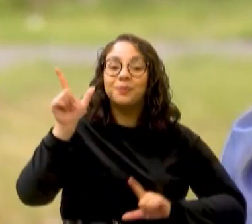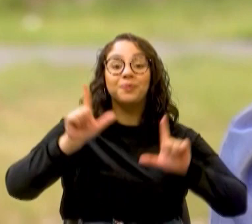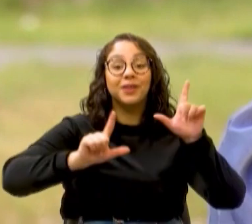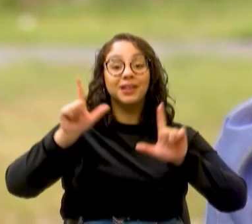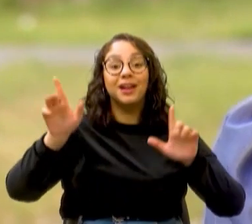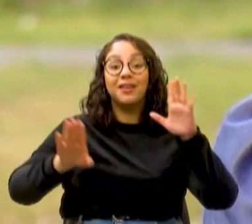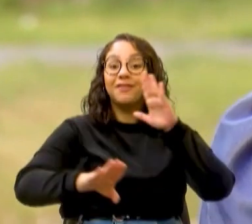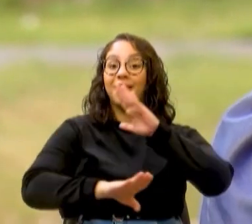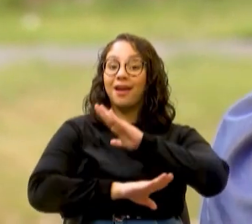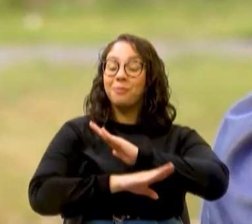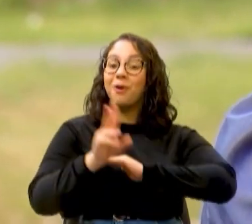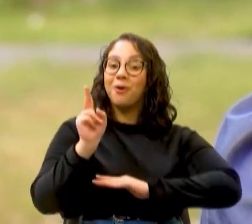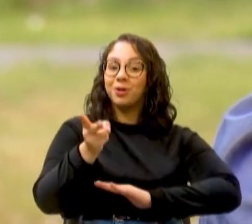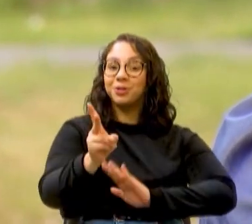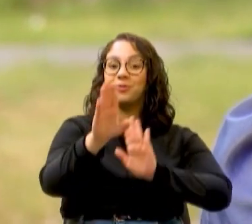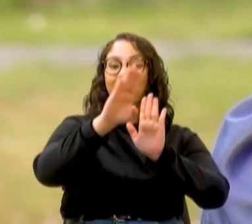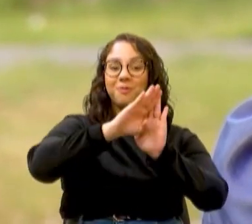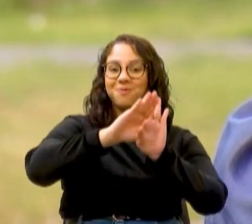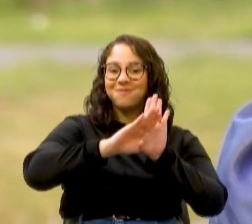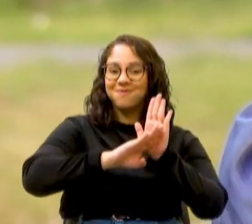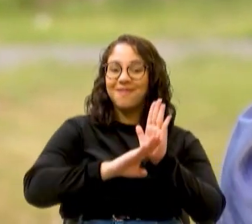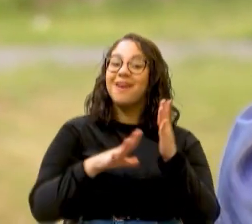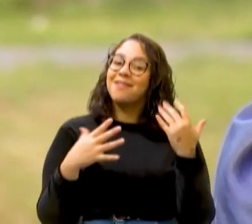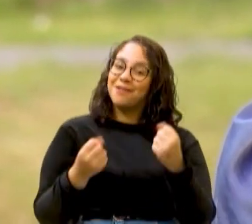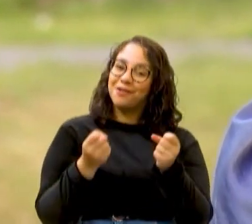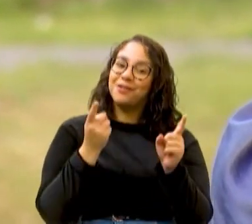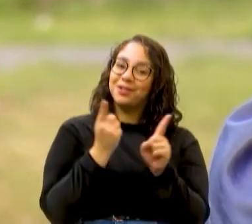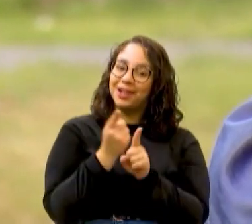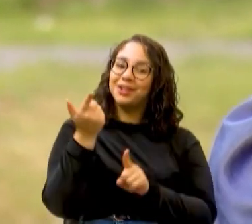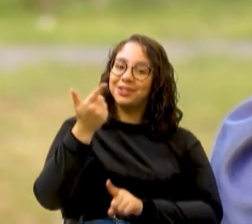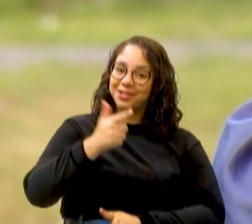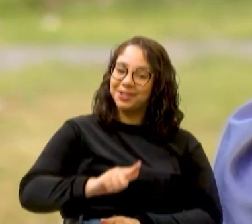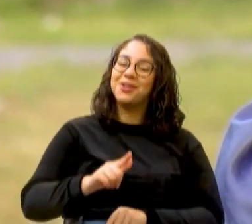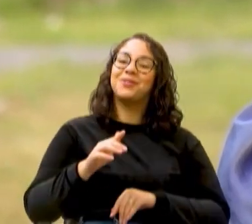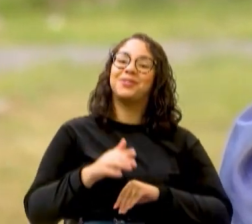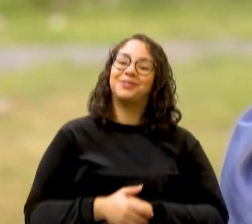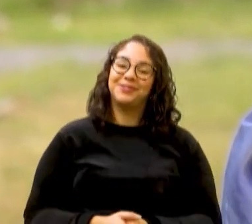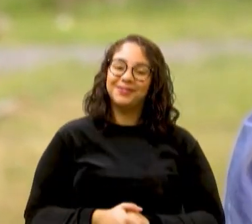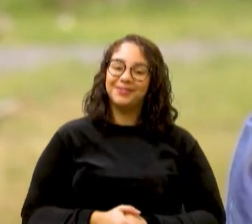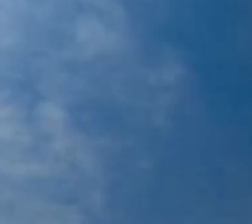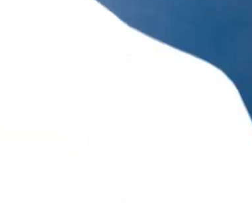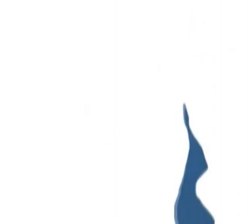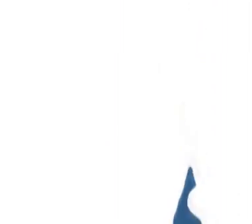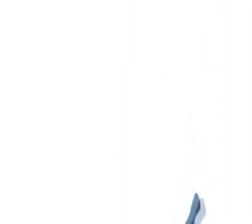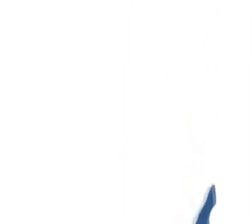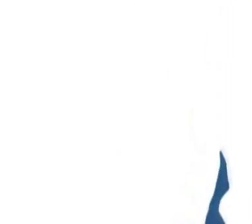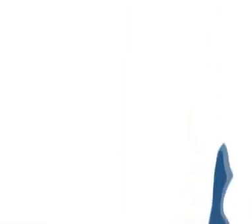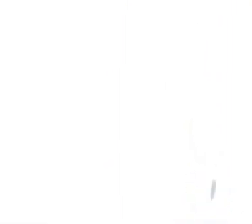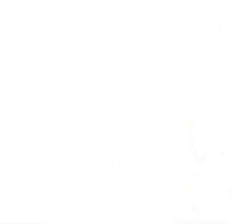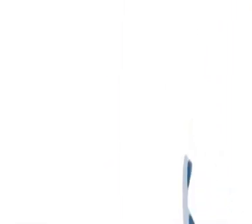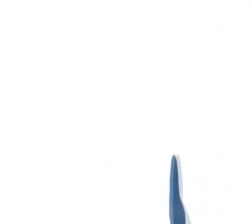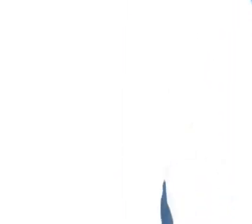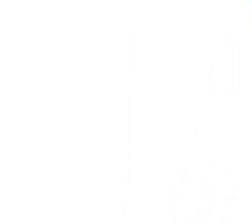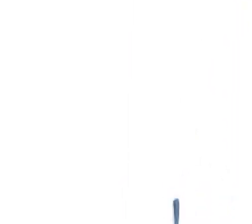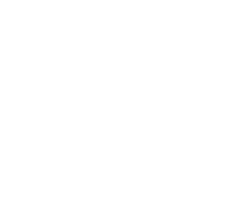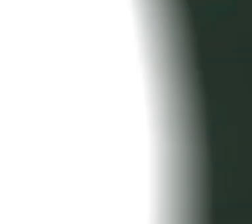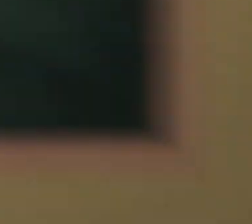não esqueça a TV Câmara continua com a programação e nós nos vemos logo em breve por aqui